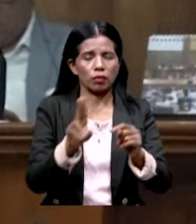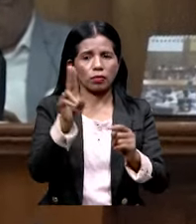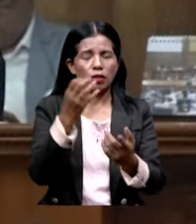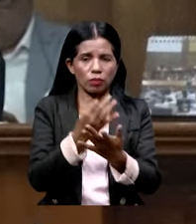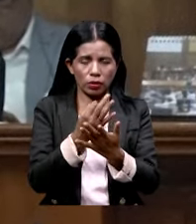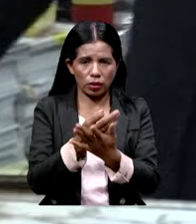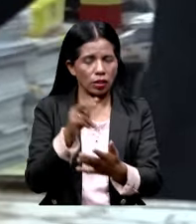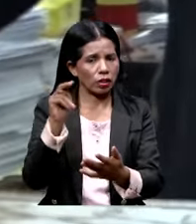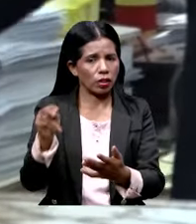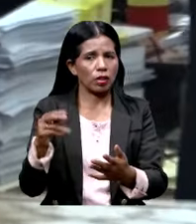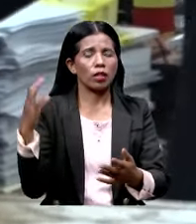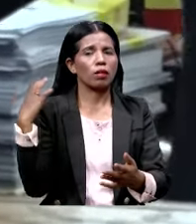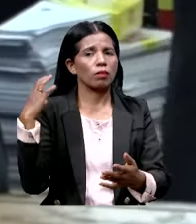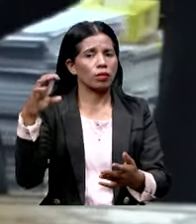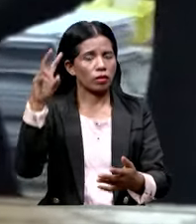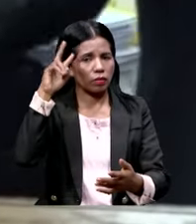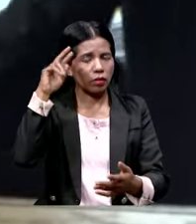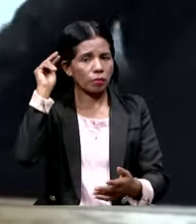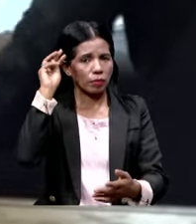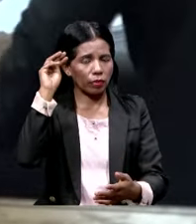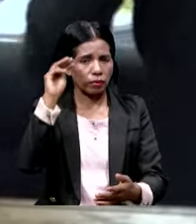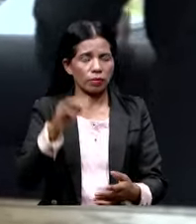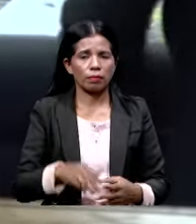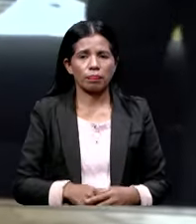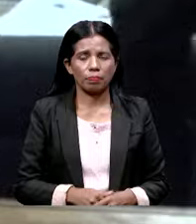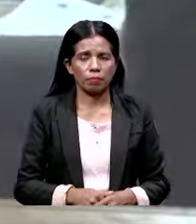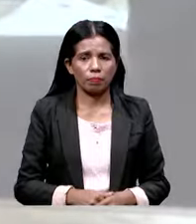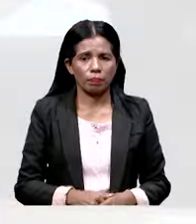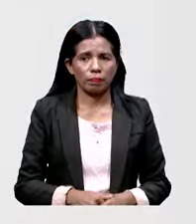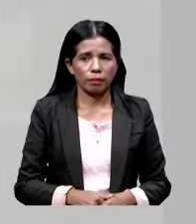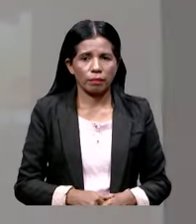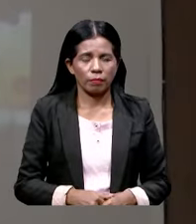né? Competência vice-primeiro-ministro Nian. Sobre